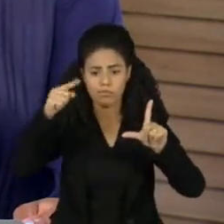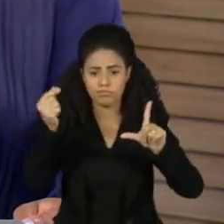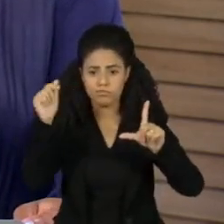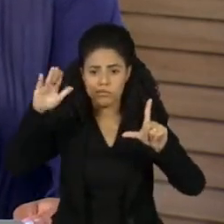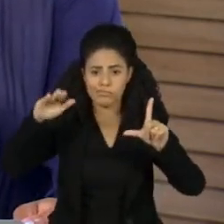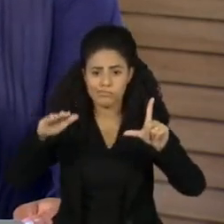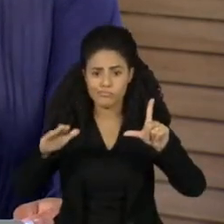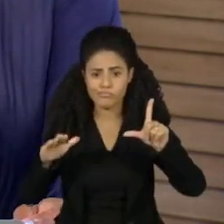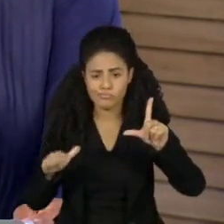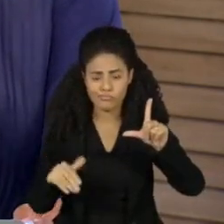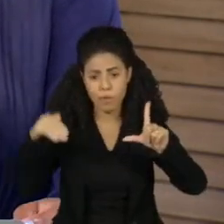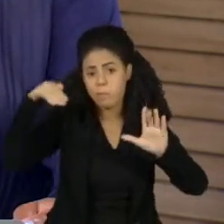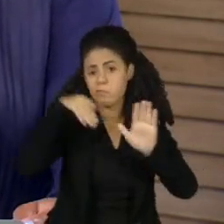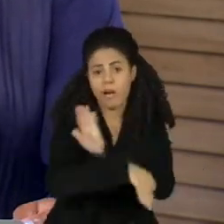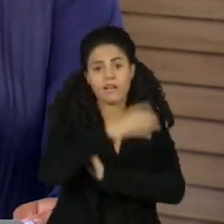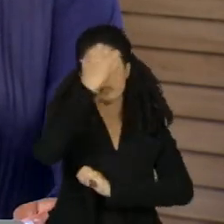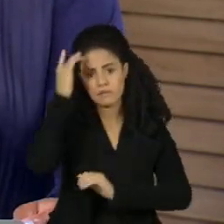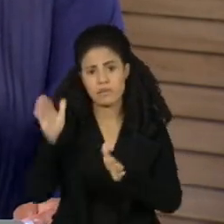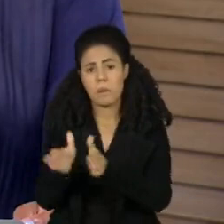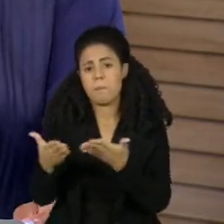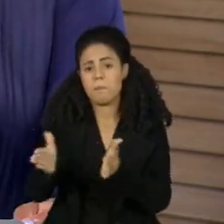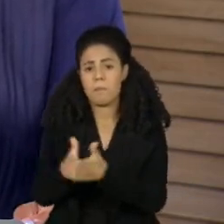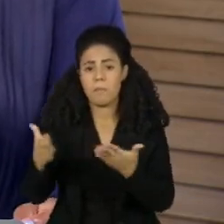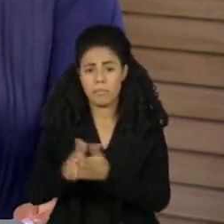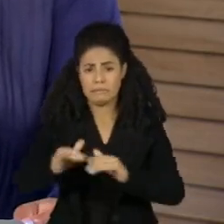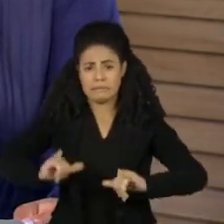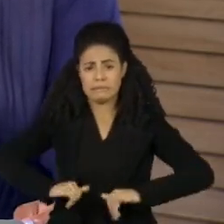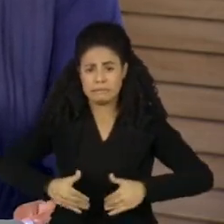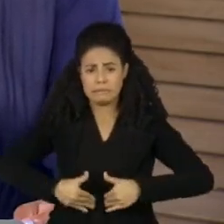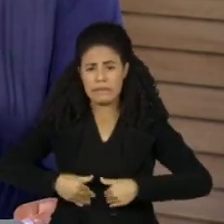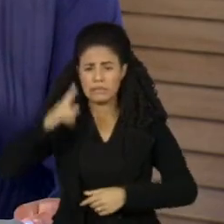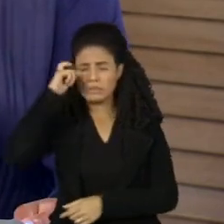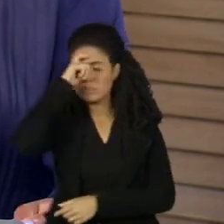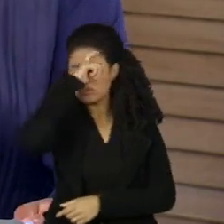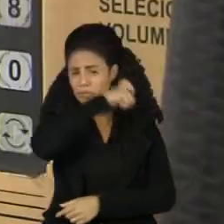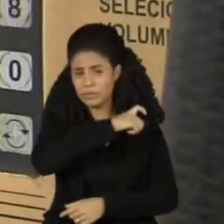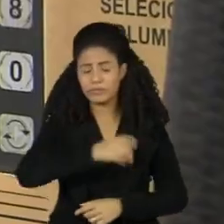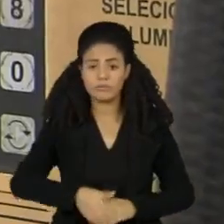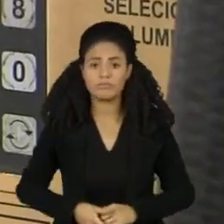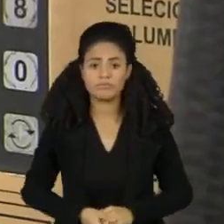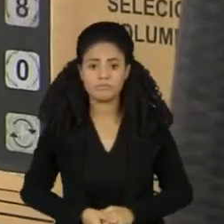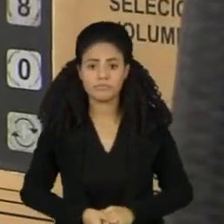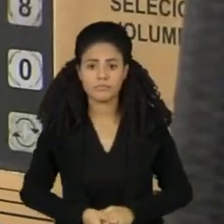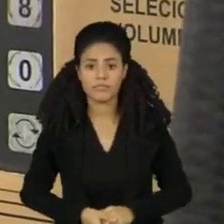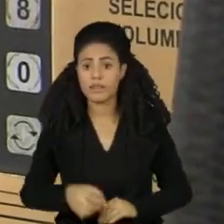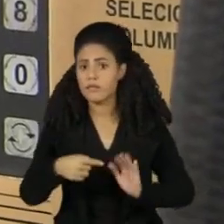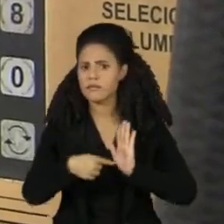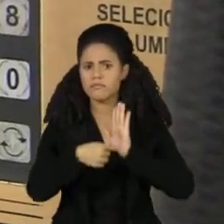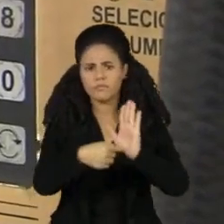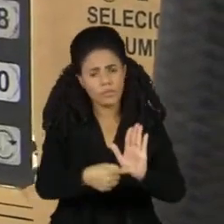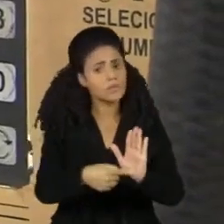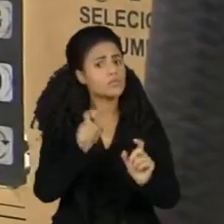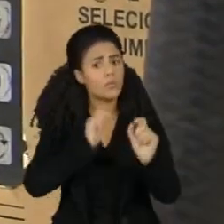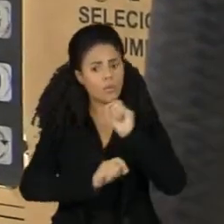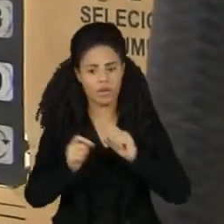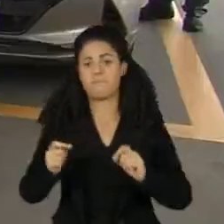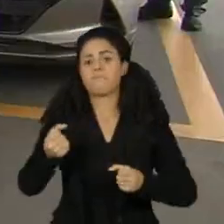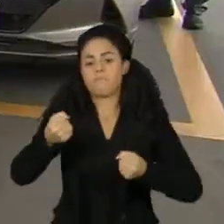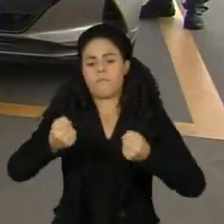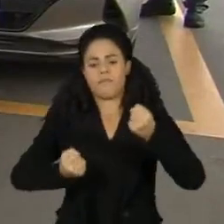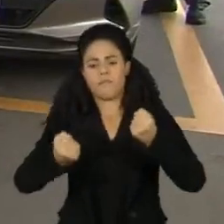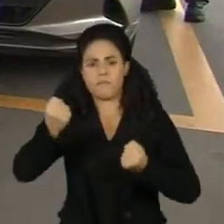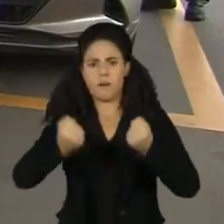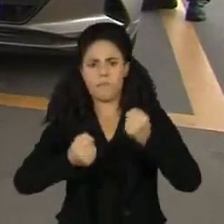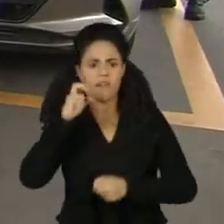mais pobres continuam enfrentando a escalada de preços, principalmente nos alimentos. O que o motorista já conferiu nas bombas,